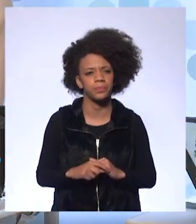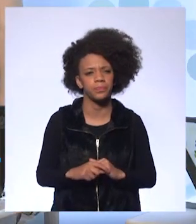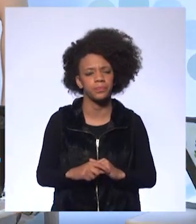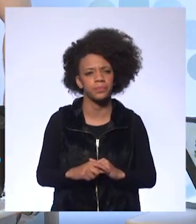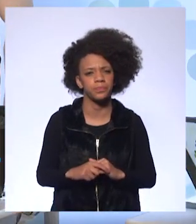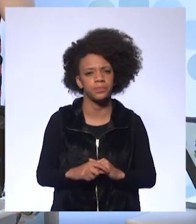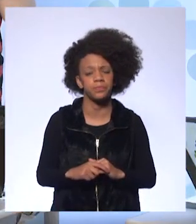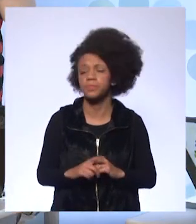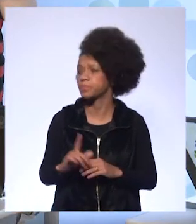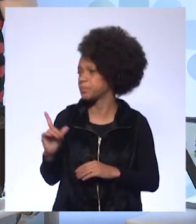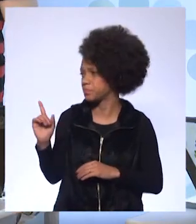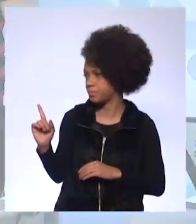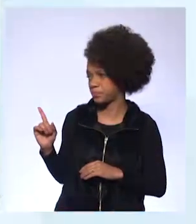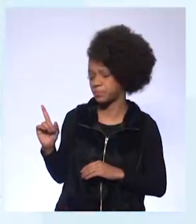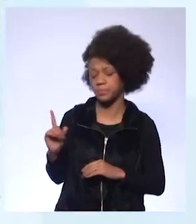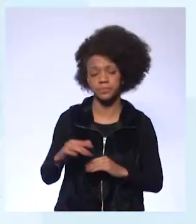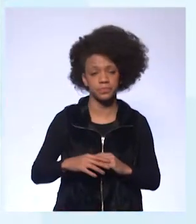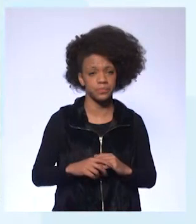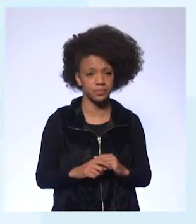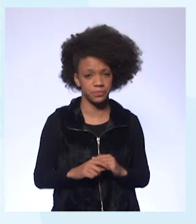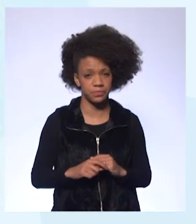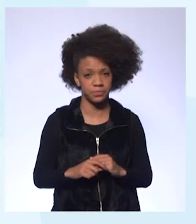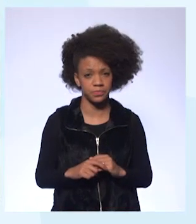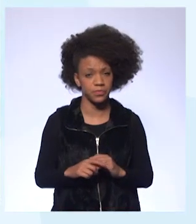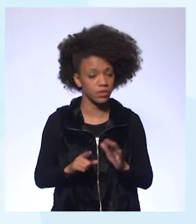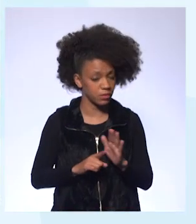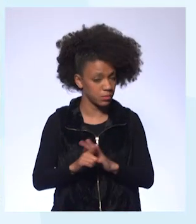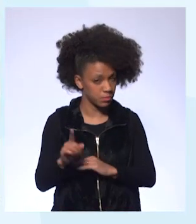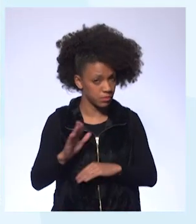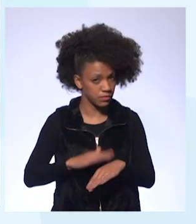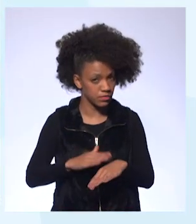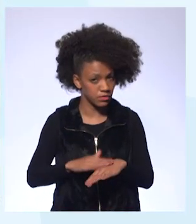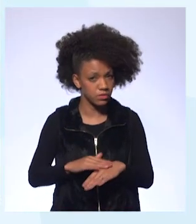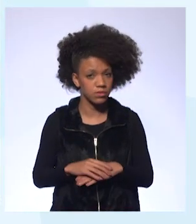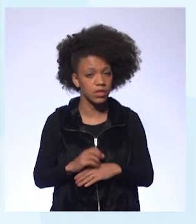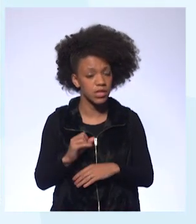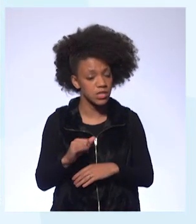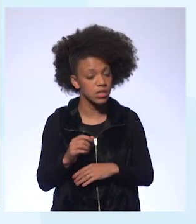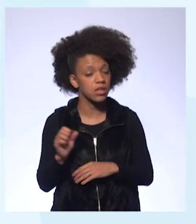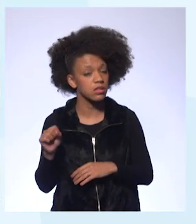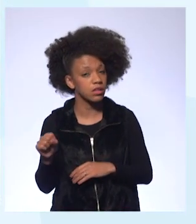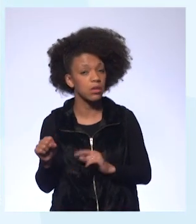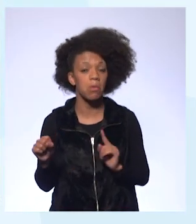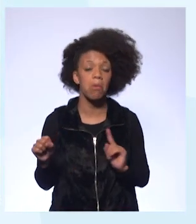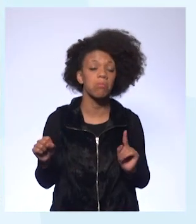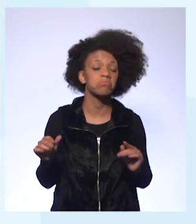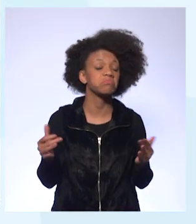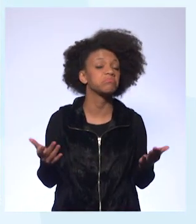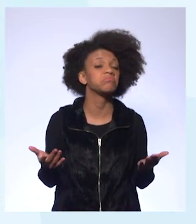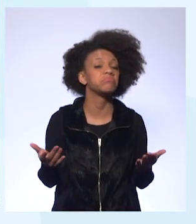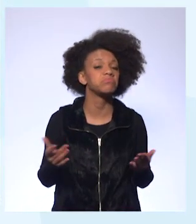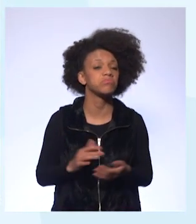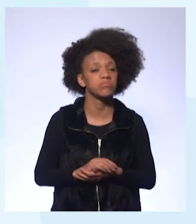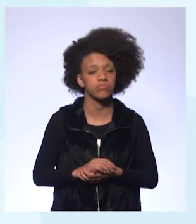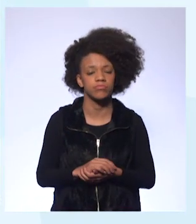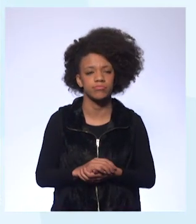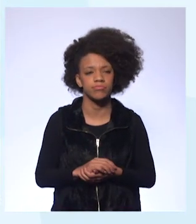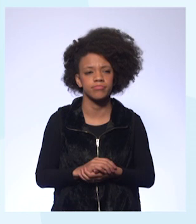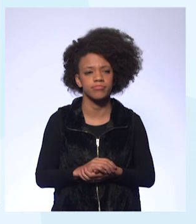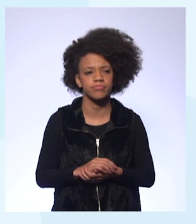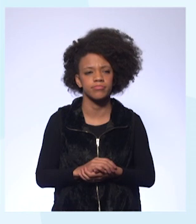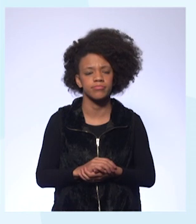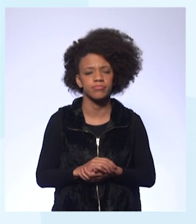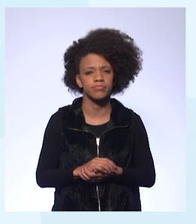next week então we still have time legal pergunta se eles irão sim ou não né E aí